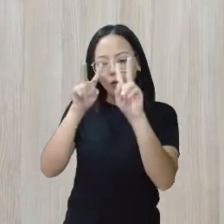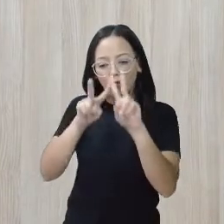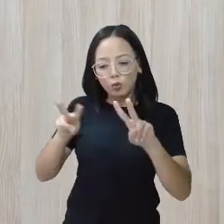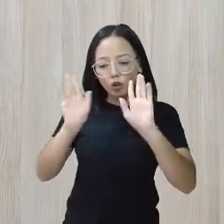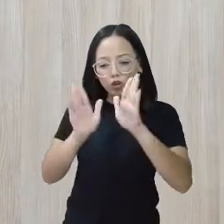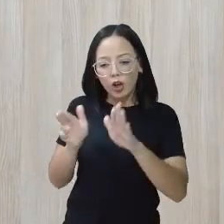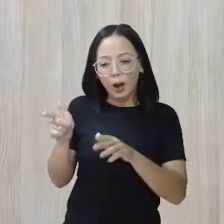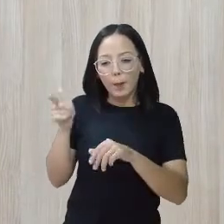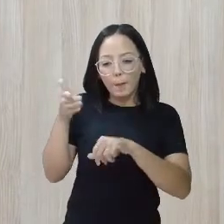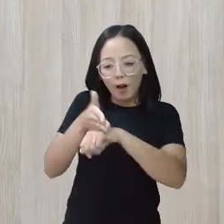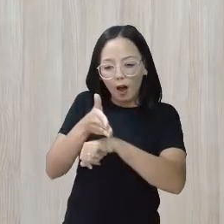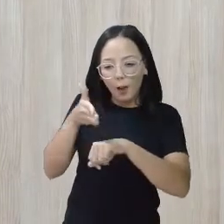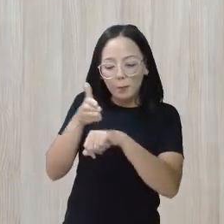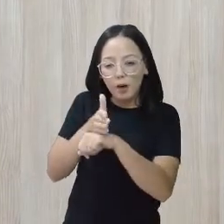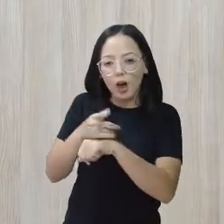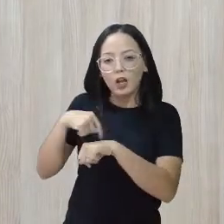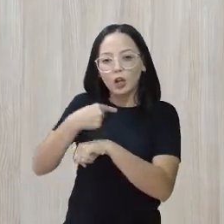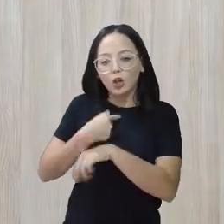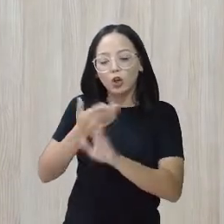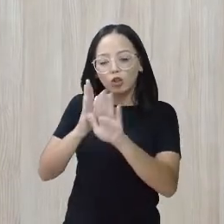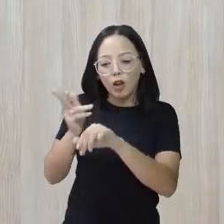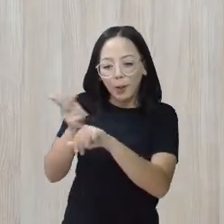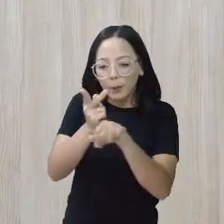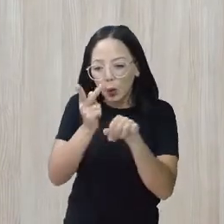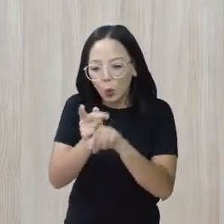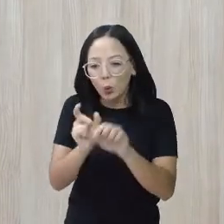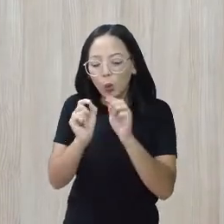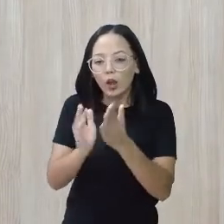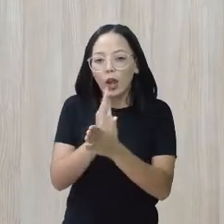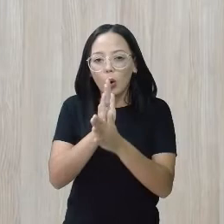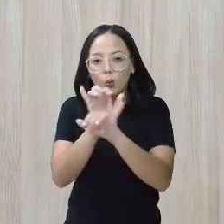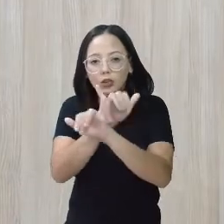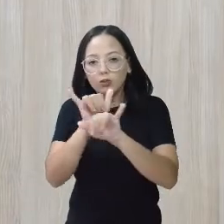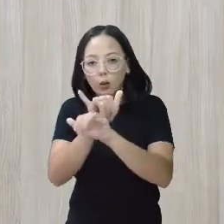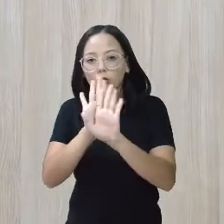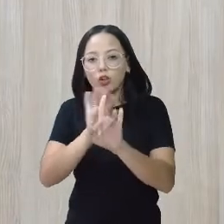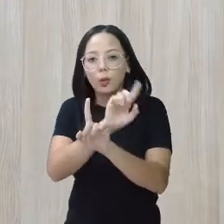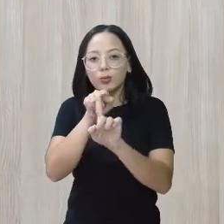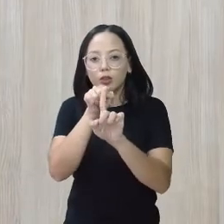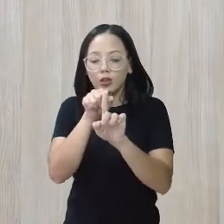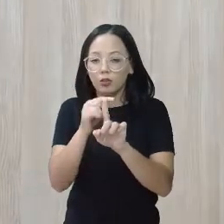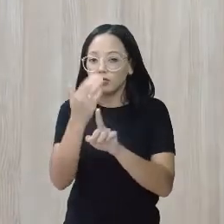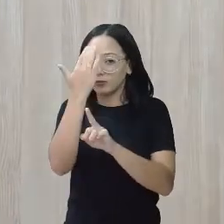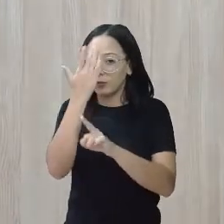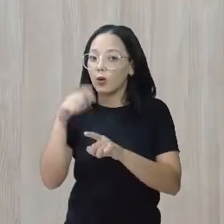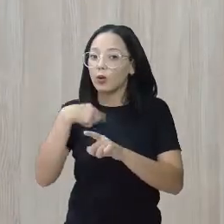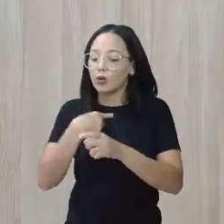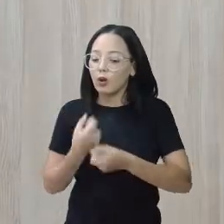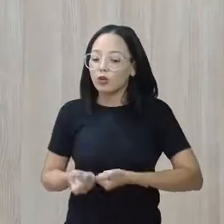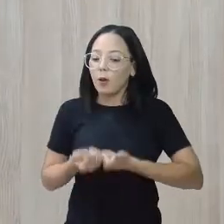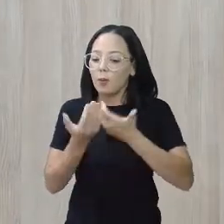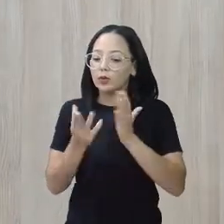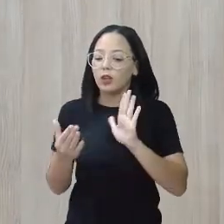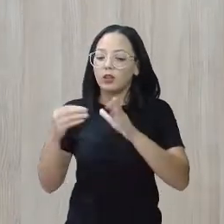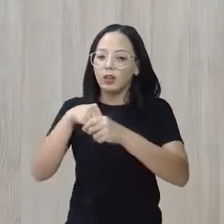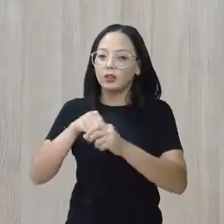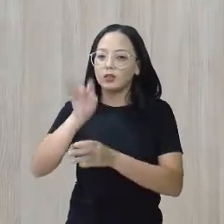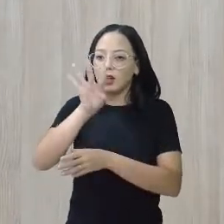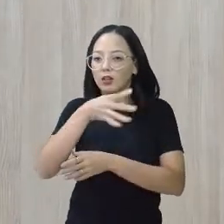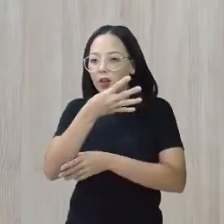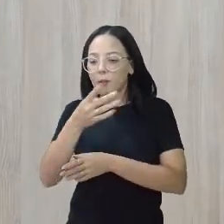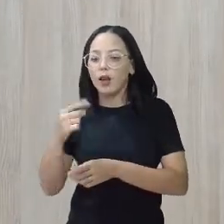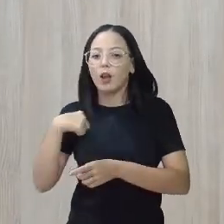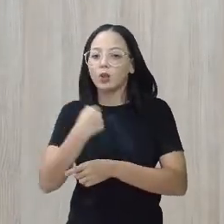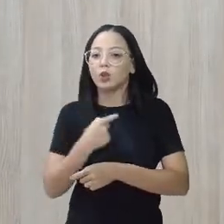já procure a maior barrinha, faz com que a gente já procure determinada informação mais objetiva. Quando a gente expressa numa tabela, a gente consegue fazer